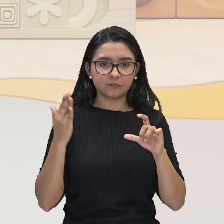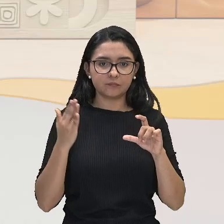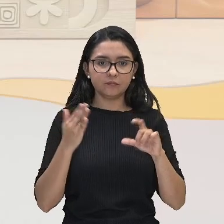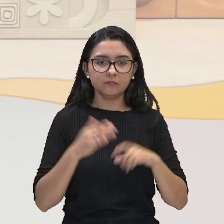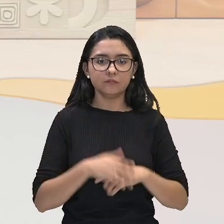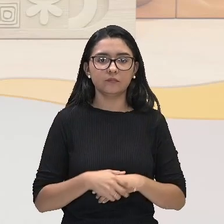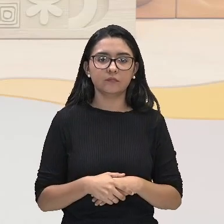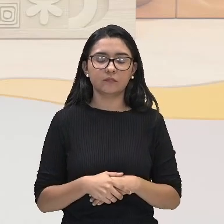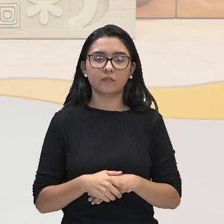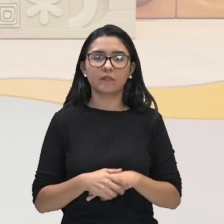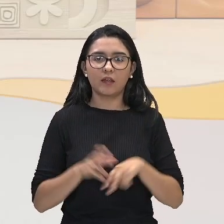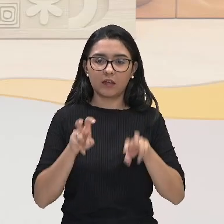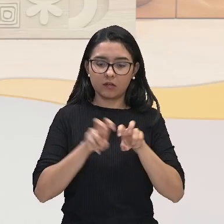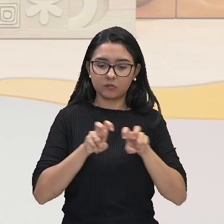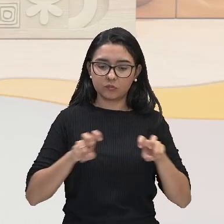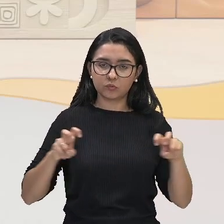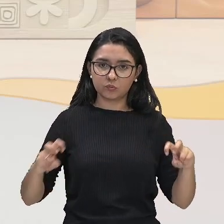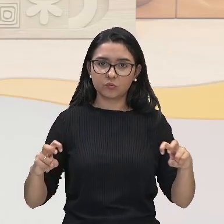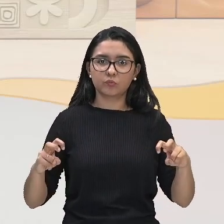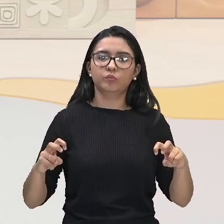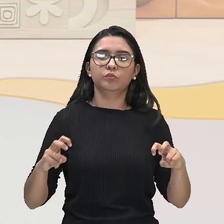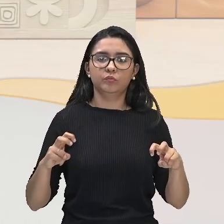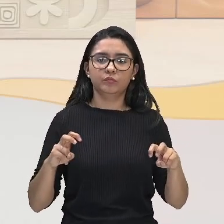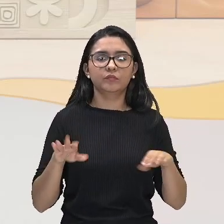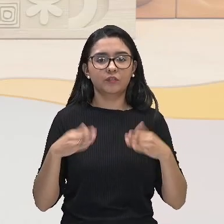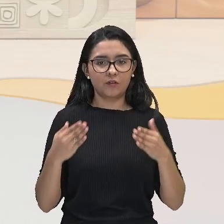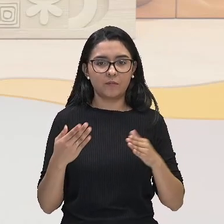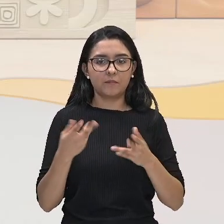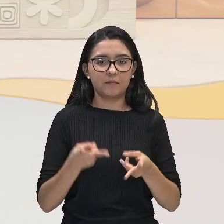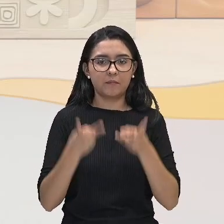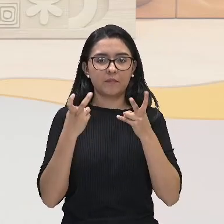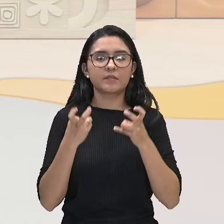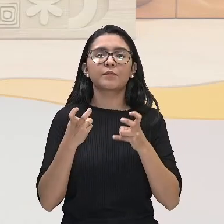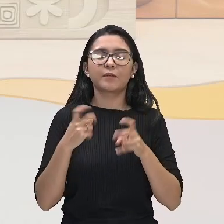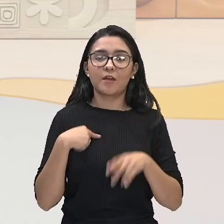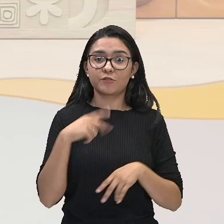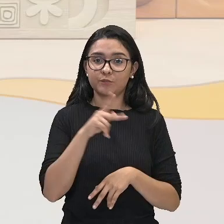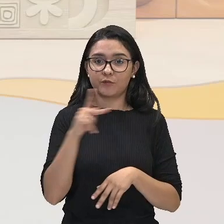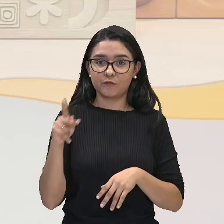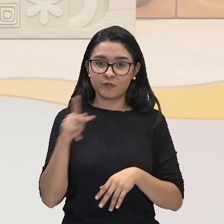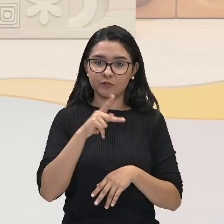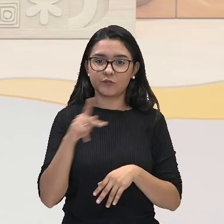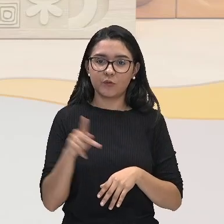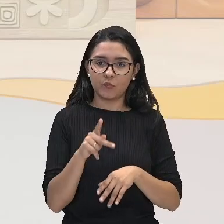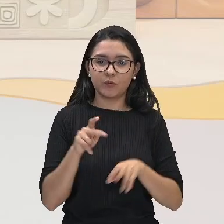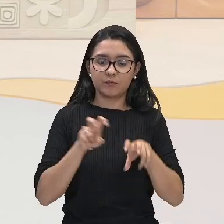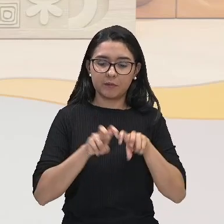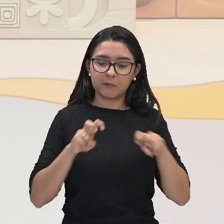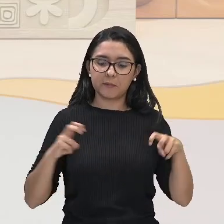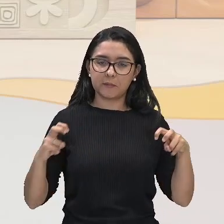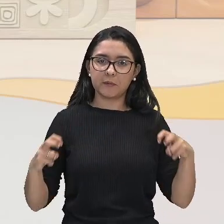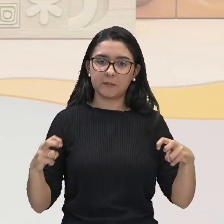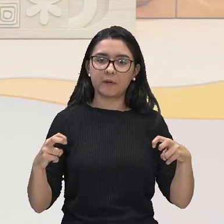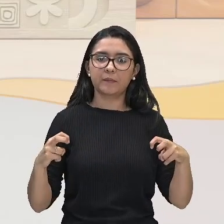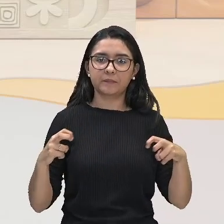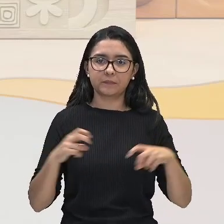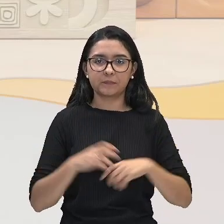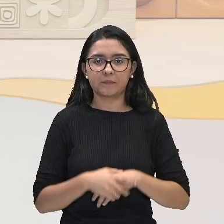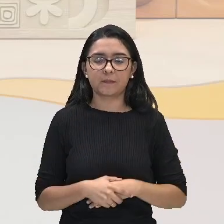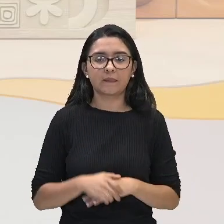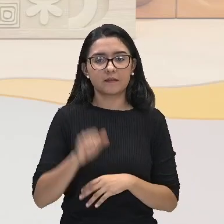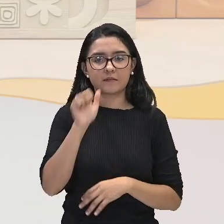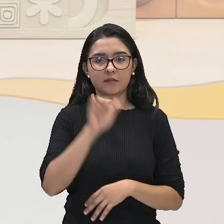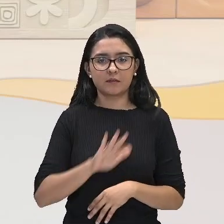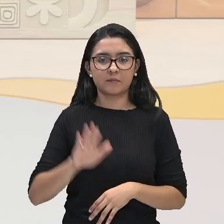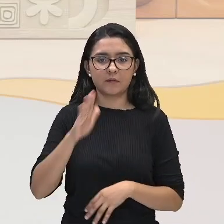da Última Ceia, né? Nós vamos ver aqui que os nossos artistas são os nossos professores ministrantes, né? Que compôs aí esta imagem